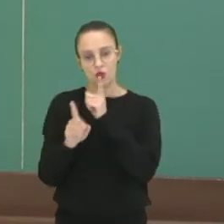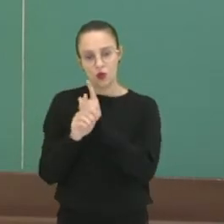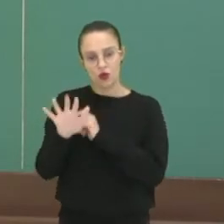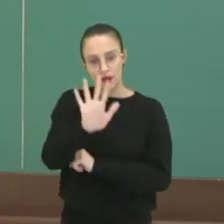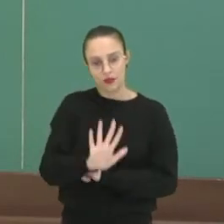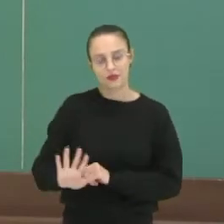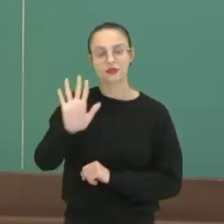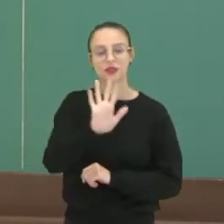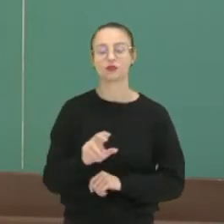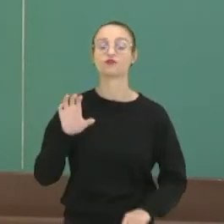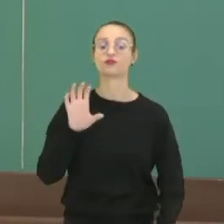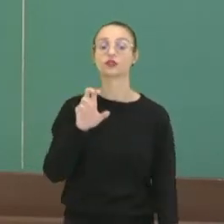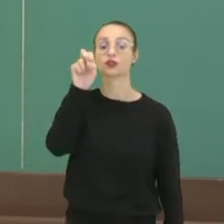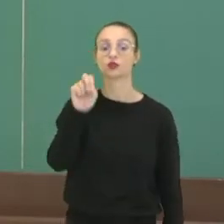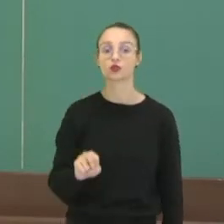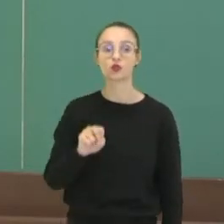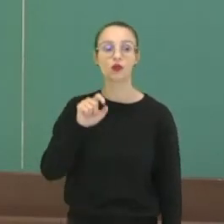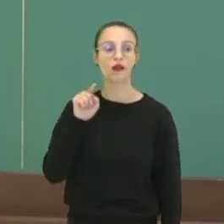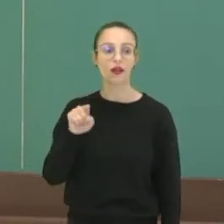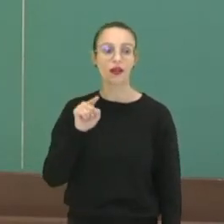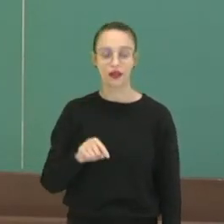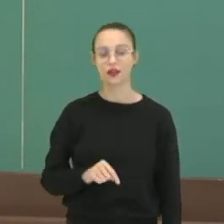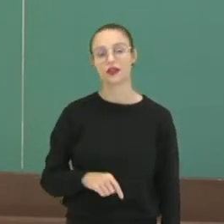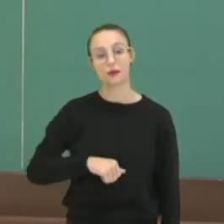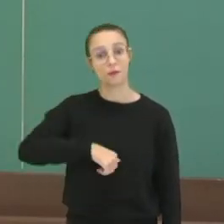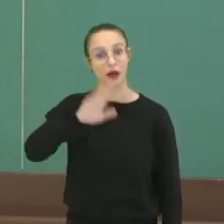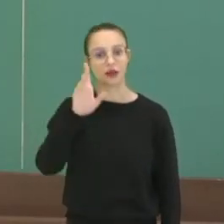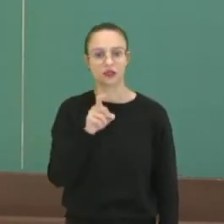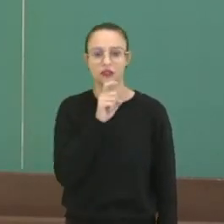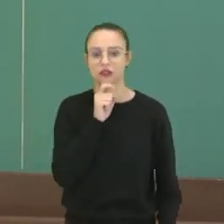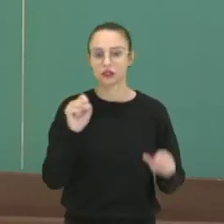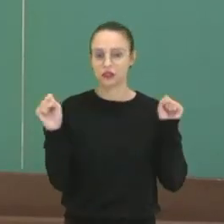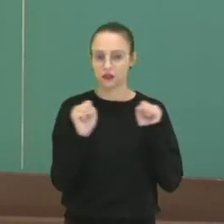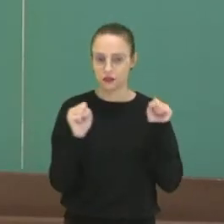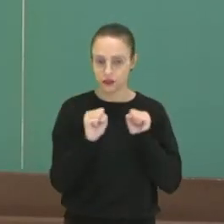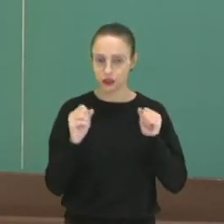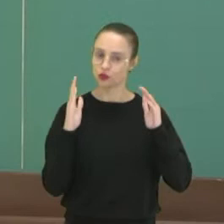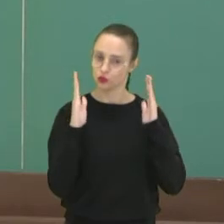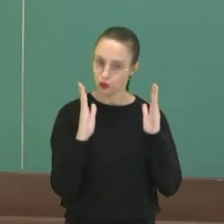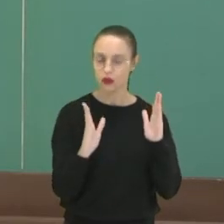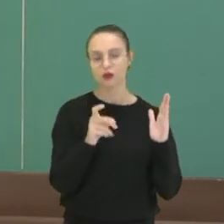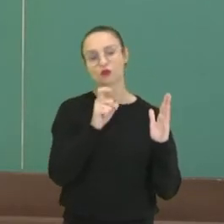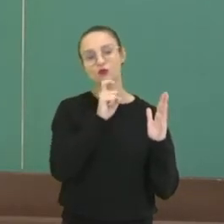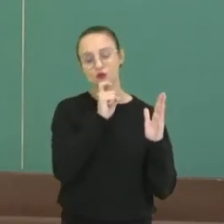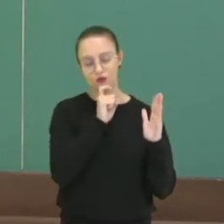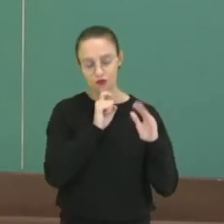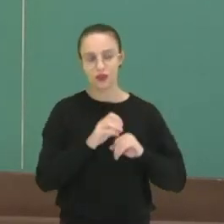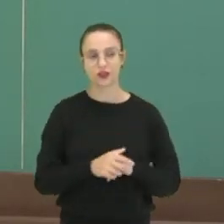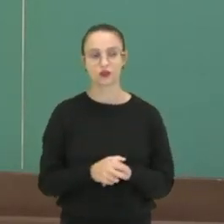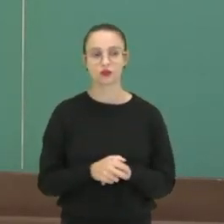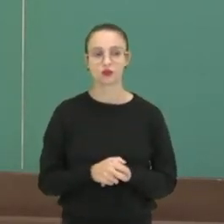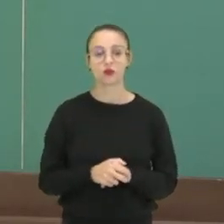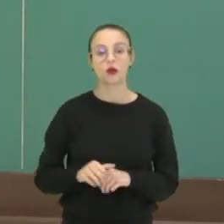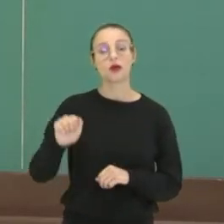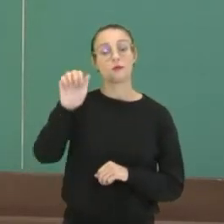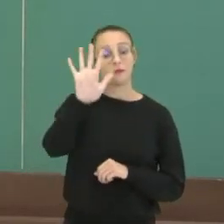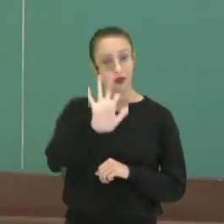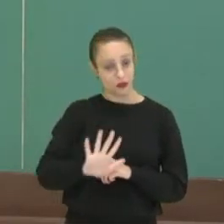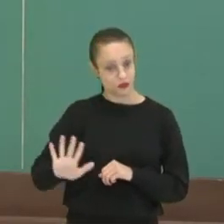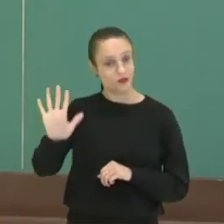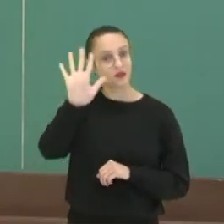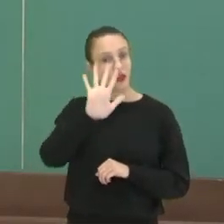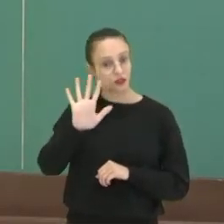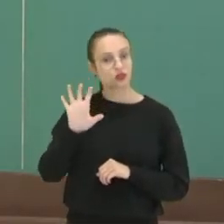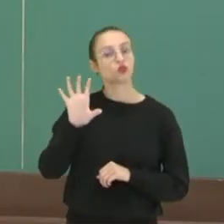região sul é a que apresenta as menores temperaturas do país no inverno. Então, a paisagem da região sul